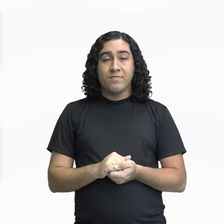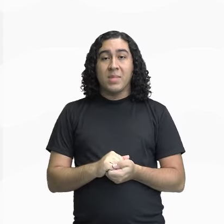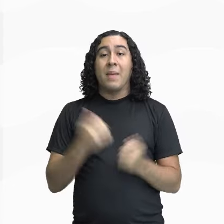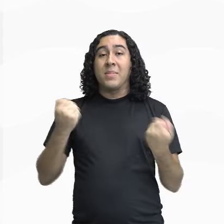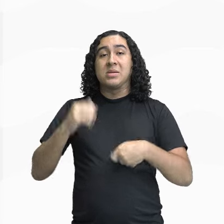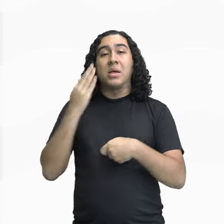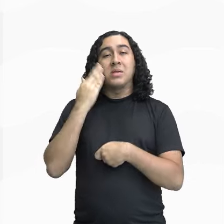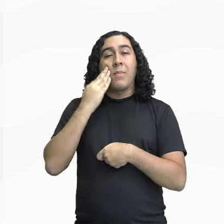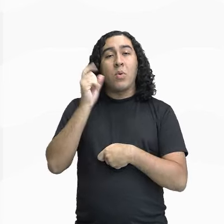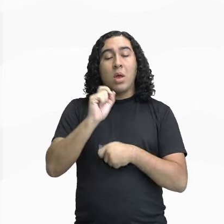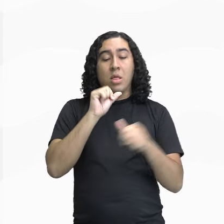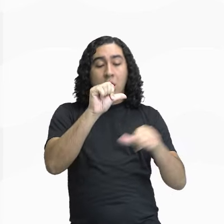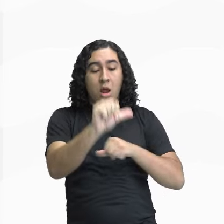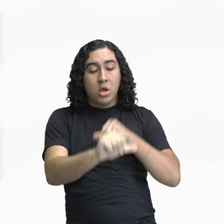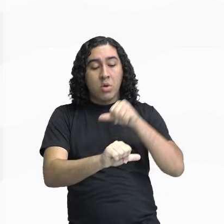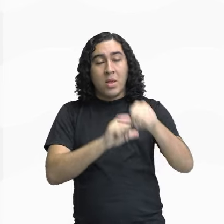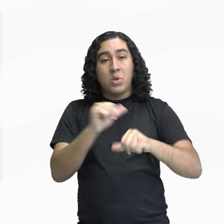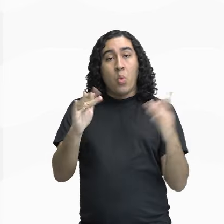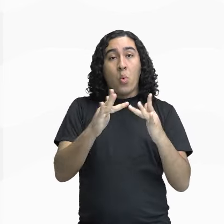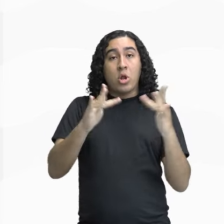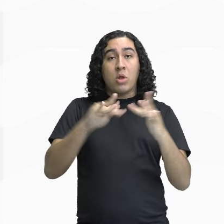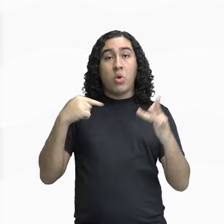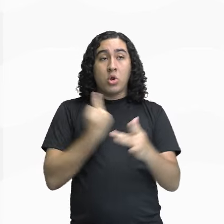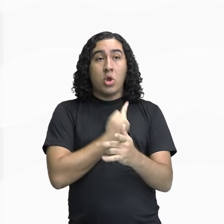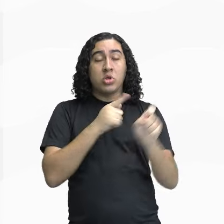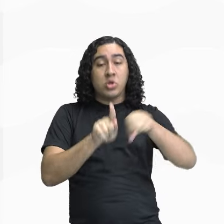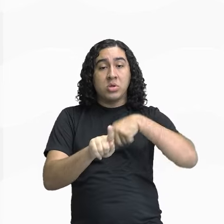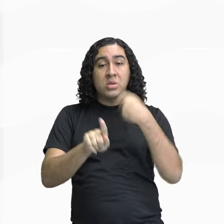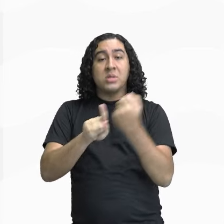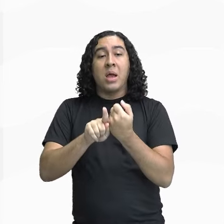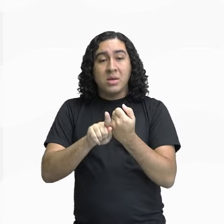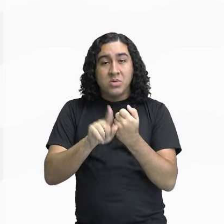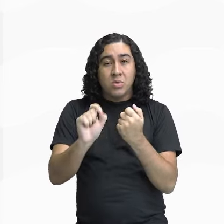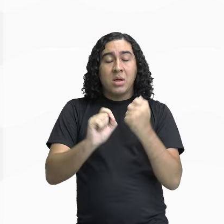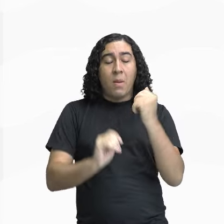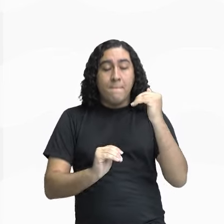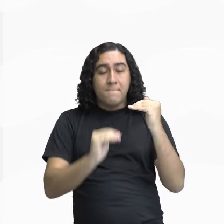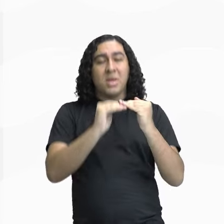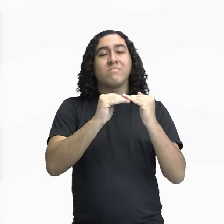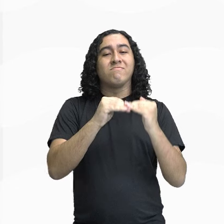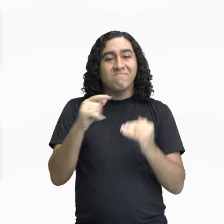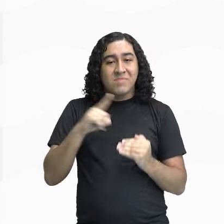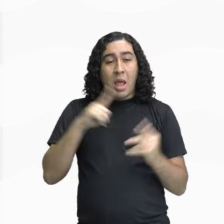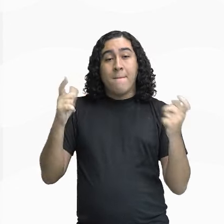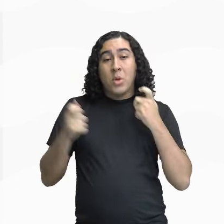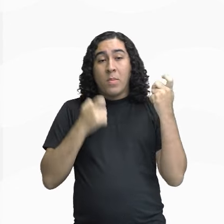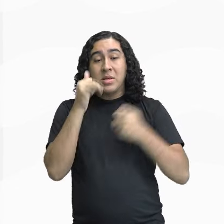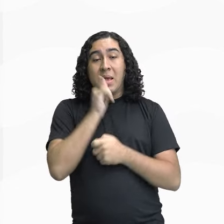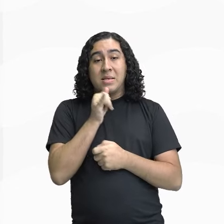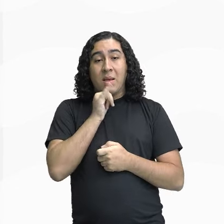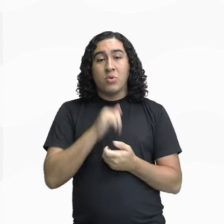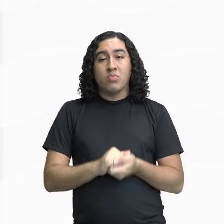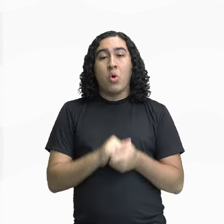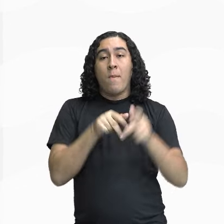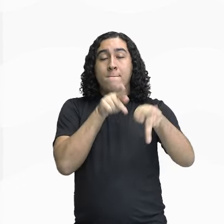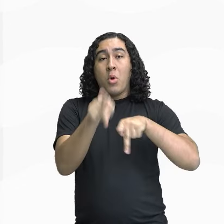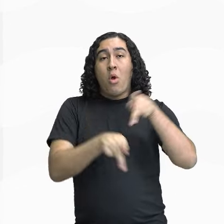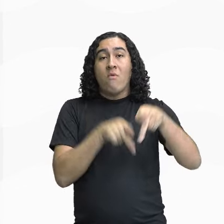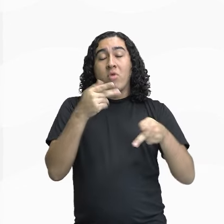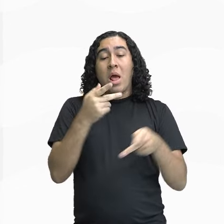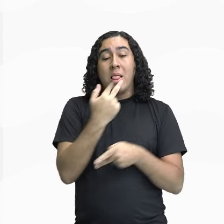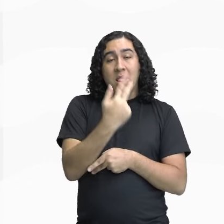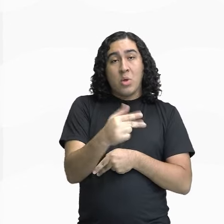mudanças decorrentes do contato com a nossa sociedade alcançam escalas preocupantes. Um exemplo são os povos que perderam